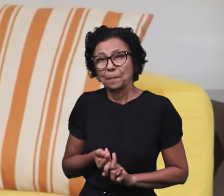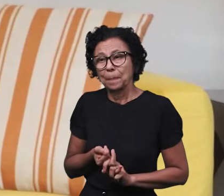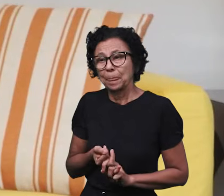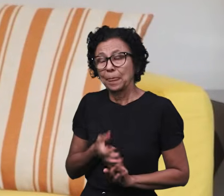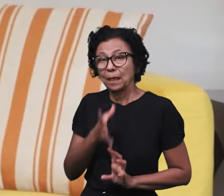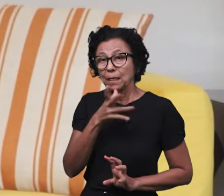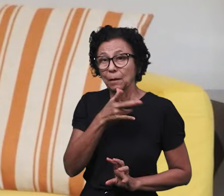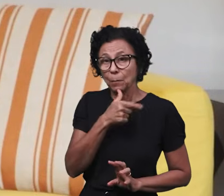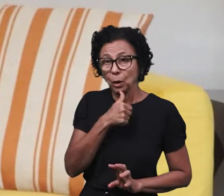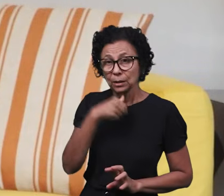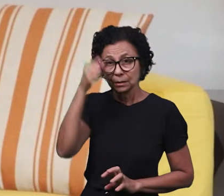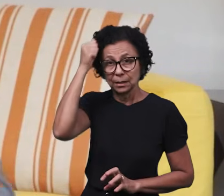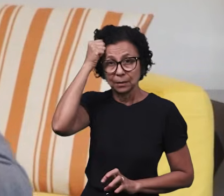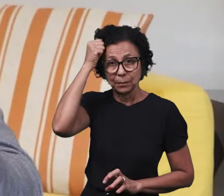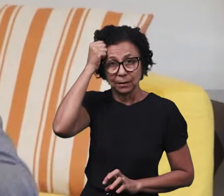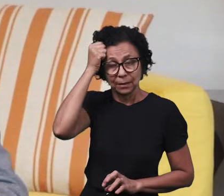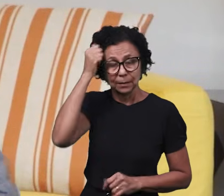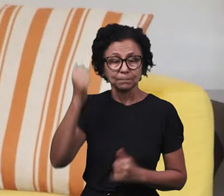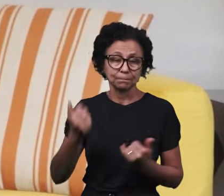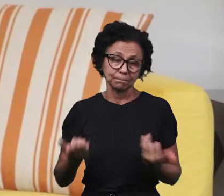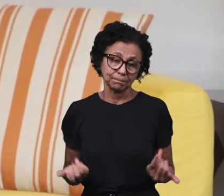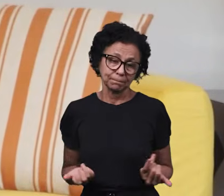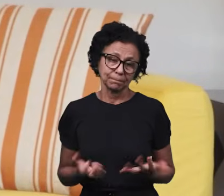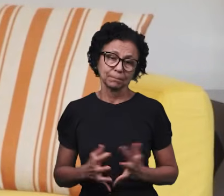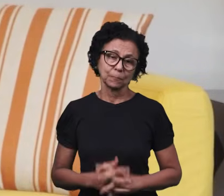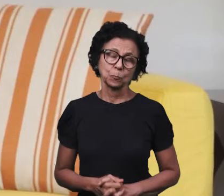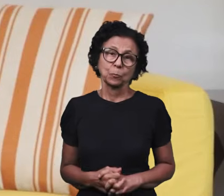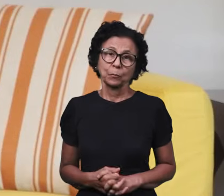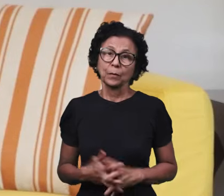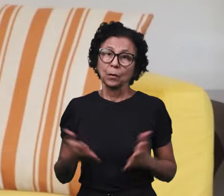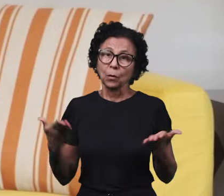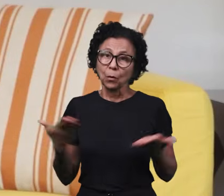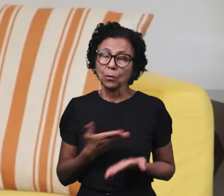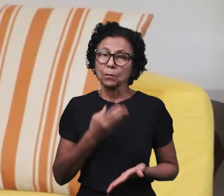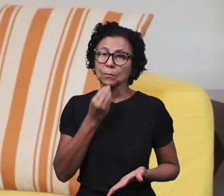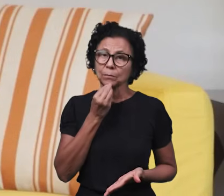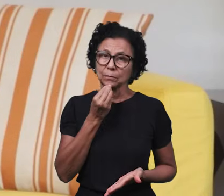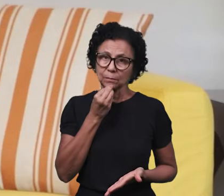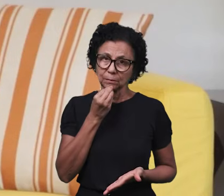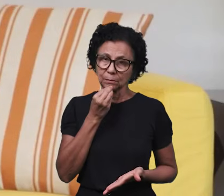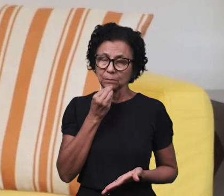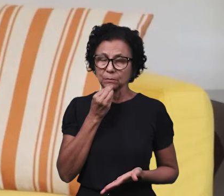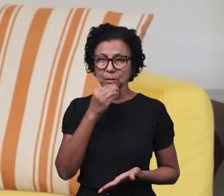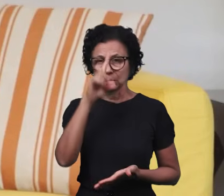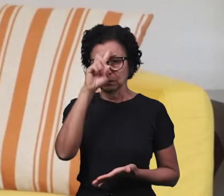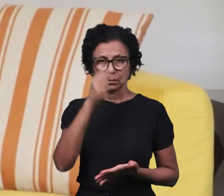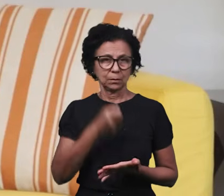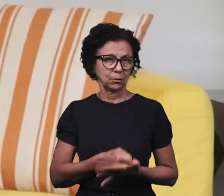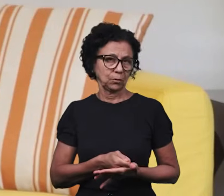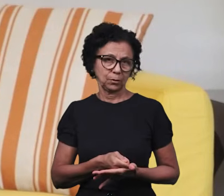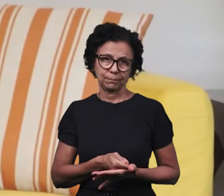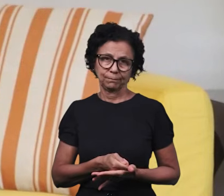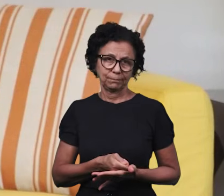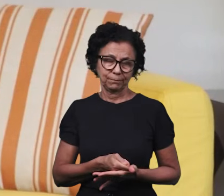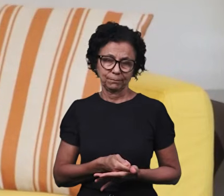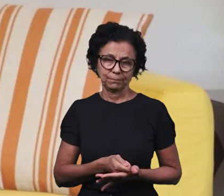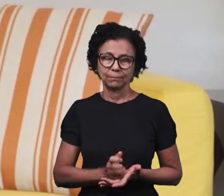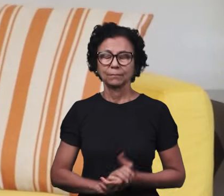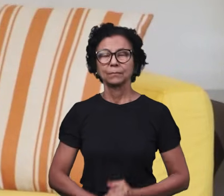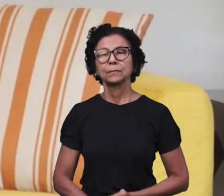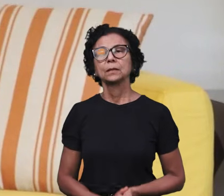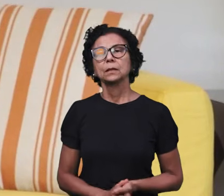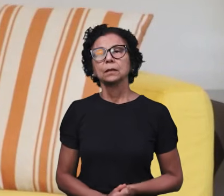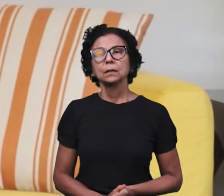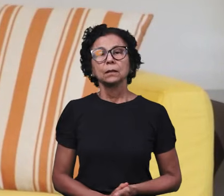remorso inútil. Que nós temos hoje essa oportunidade e precisamos nos posicionar em relação a